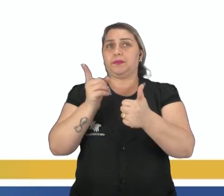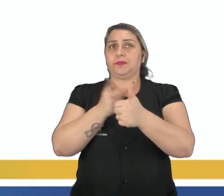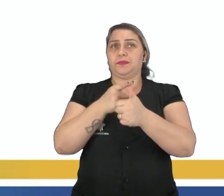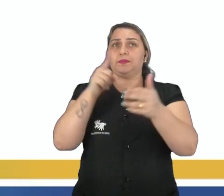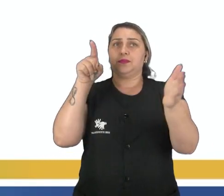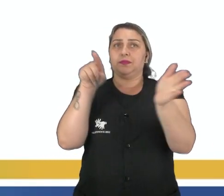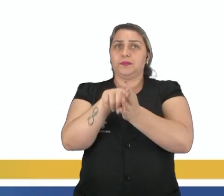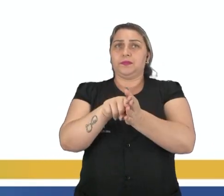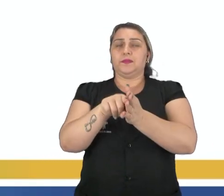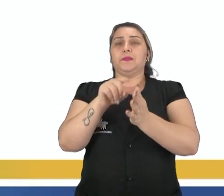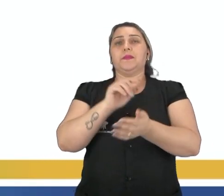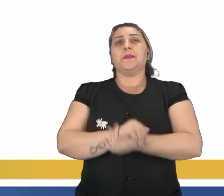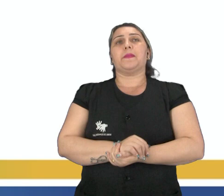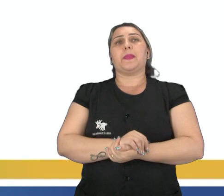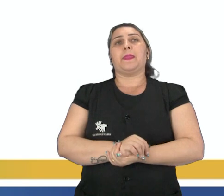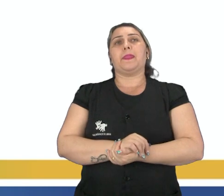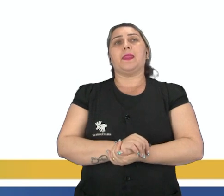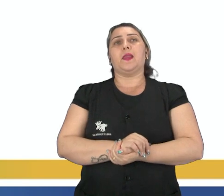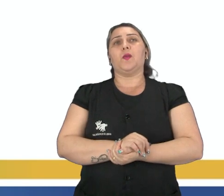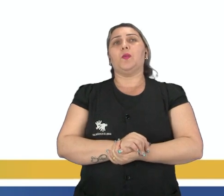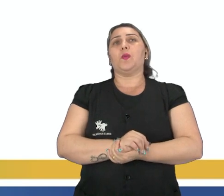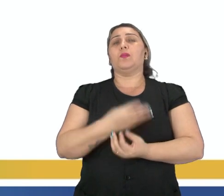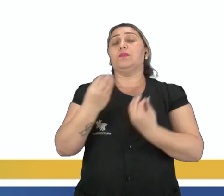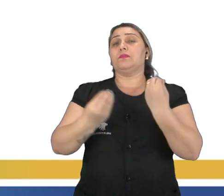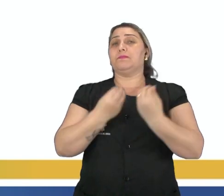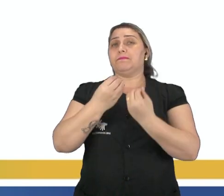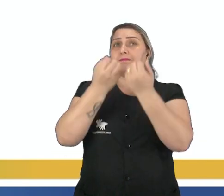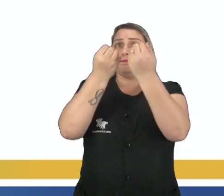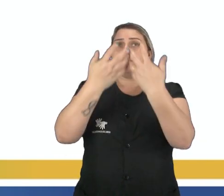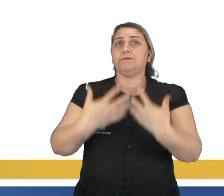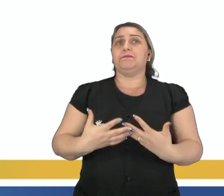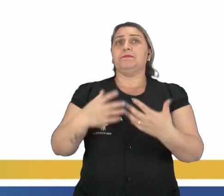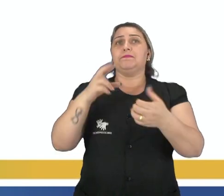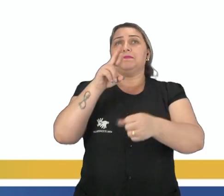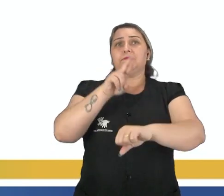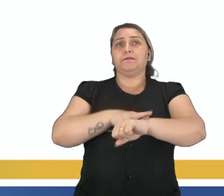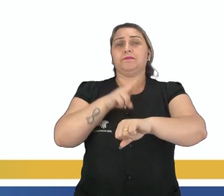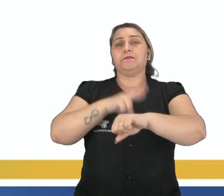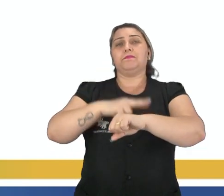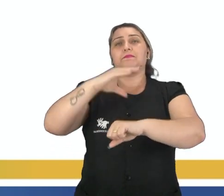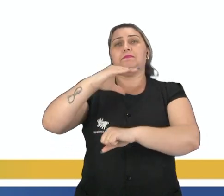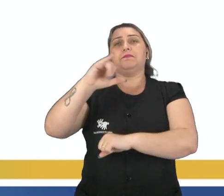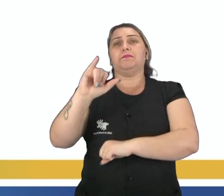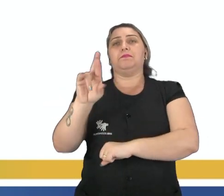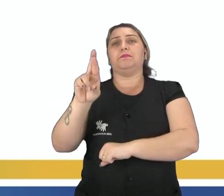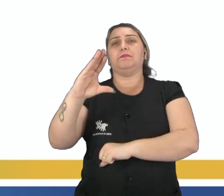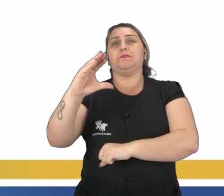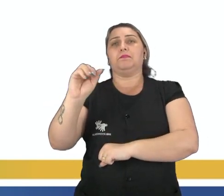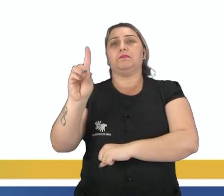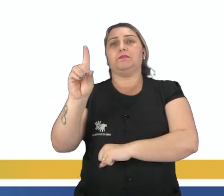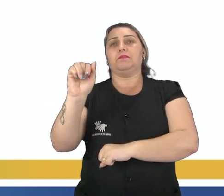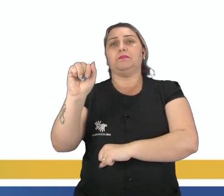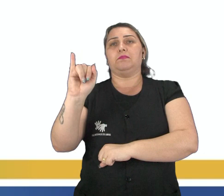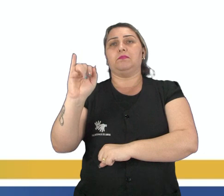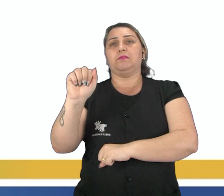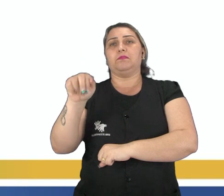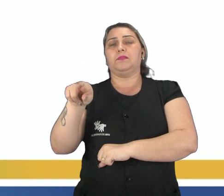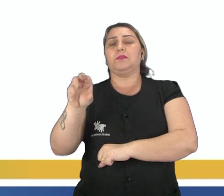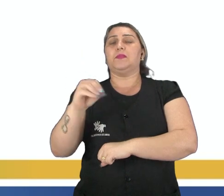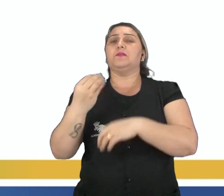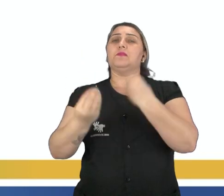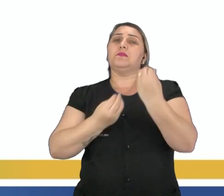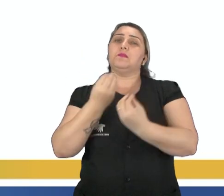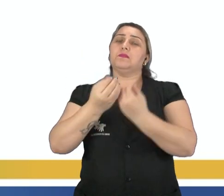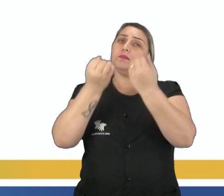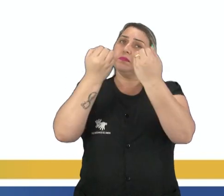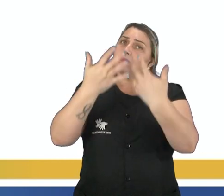primeira questão. Na primeira questão a gente tem assim, ó: como podemos definir o ritmo circadiano? E aí, como é que a gente